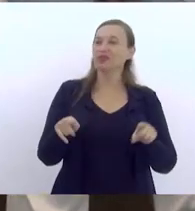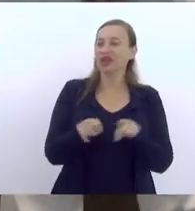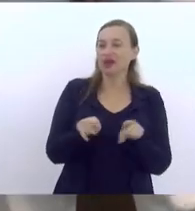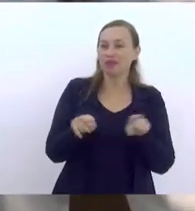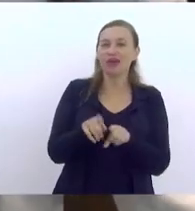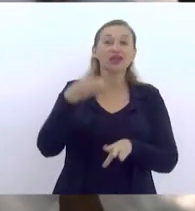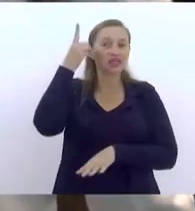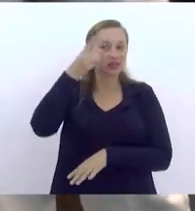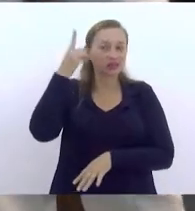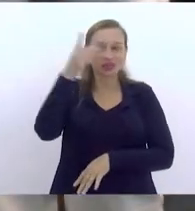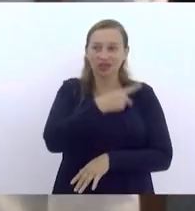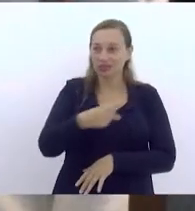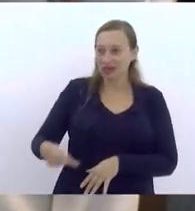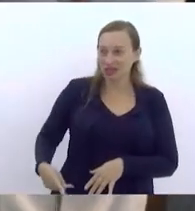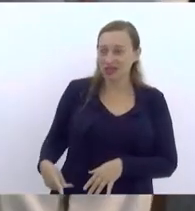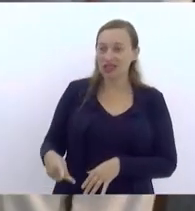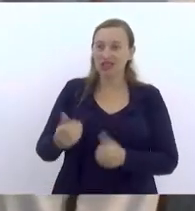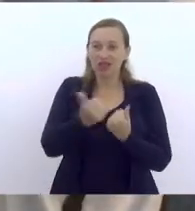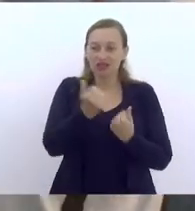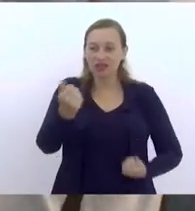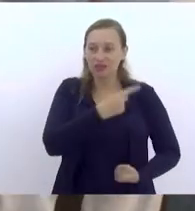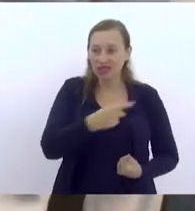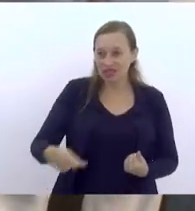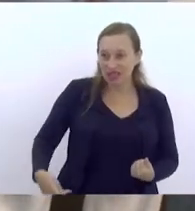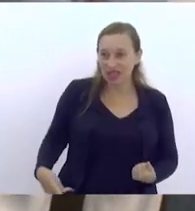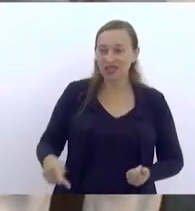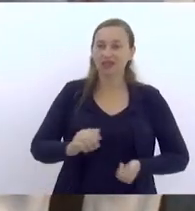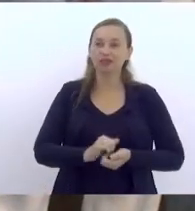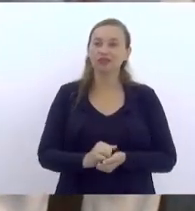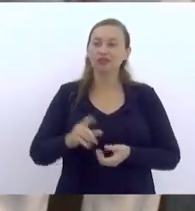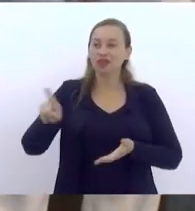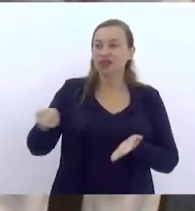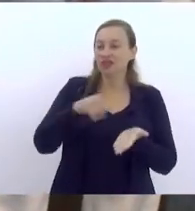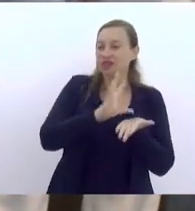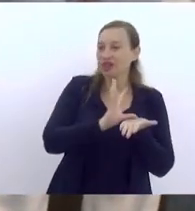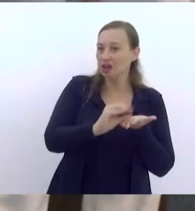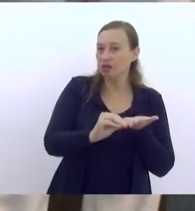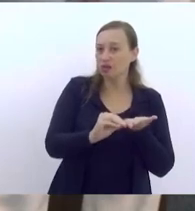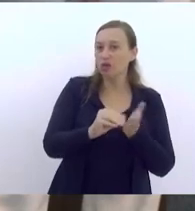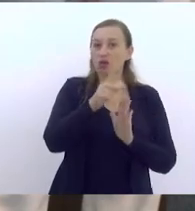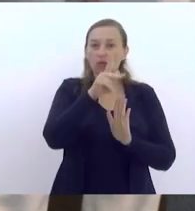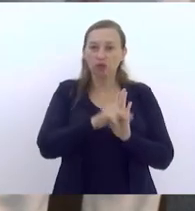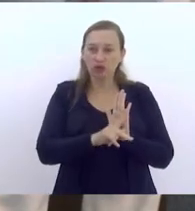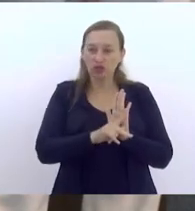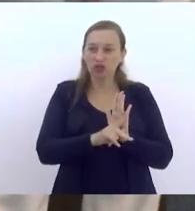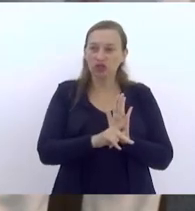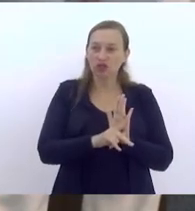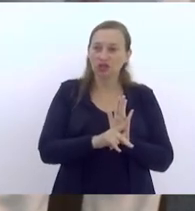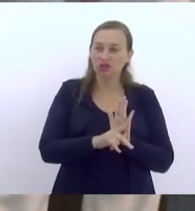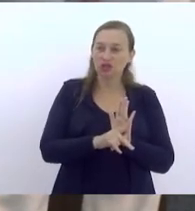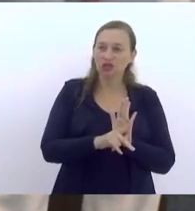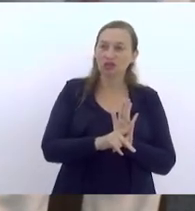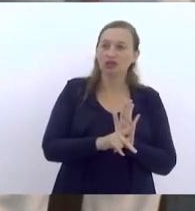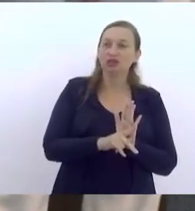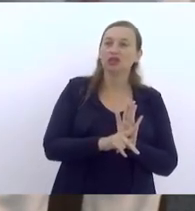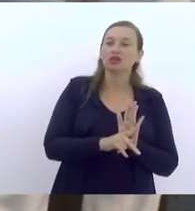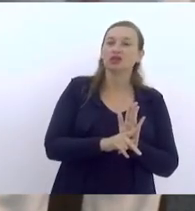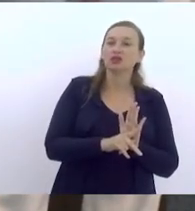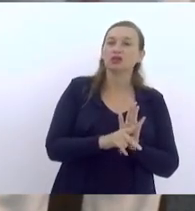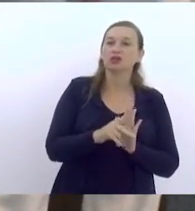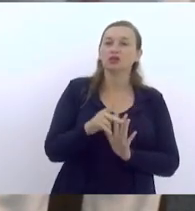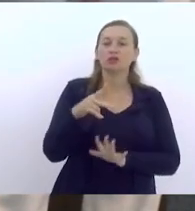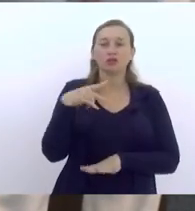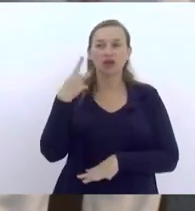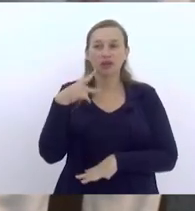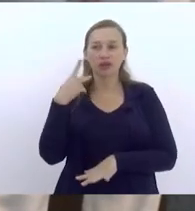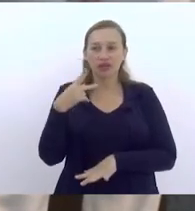deputado presidente, Nossa Senhora Vice-Presidenta aqui, que venha na pauta um projeto que é de uma parlamentar juvenil, que é